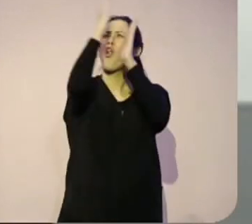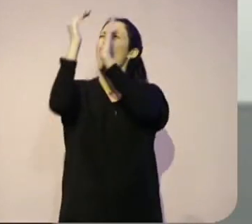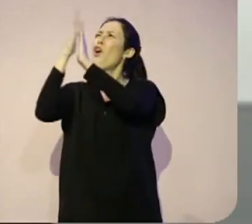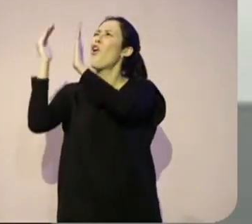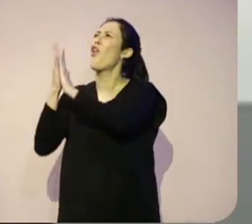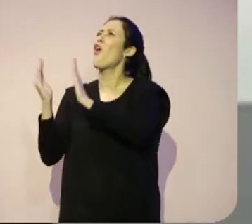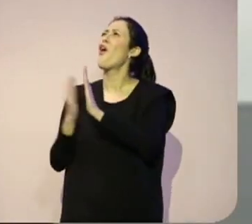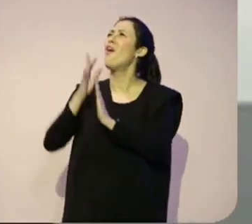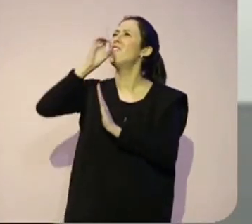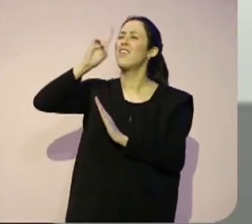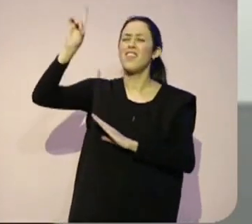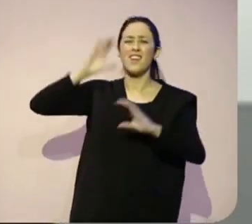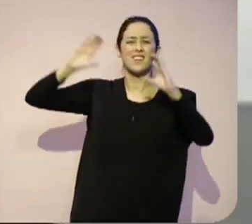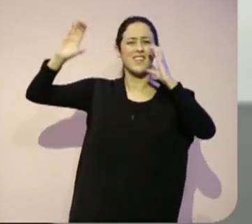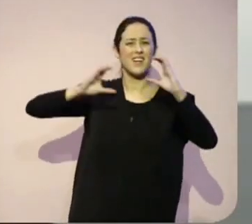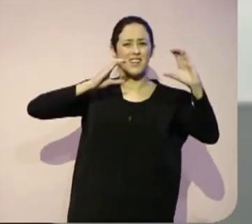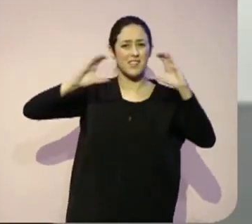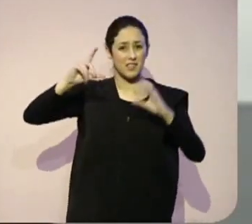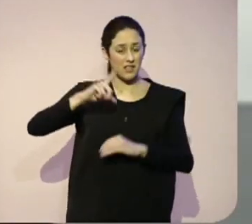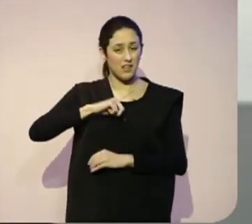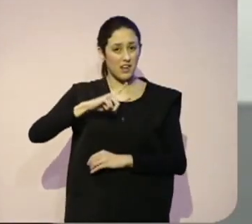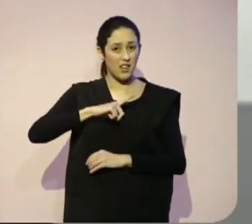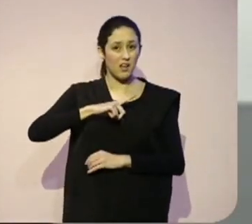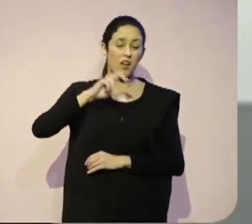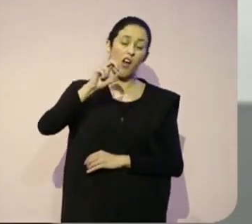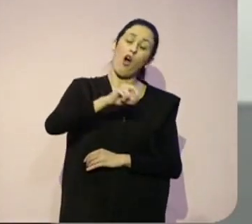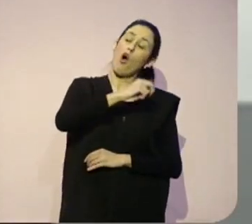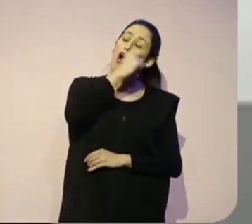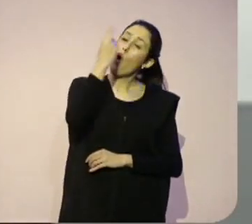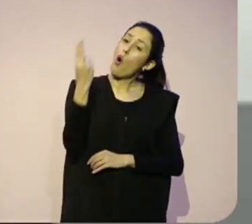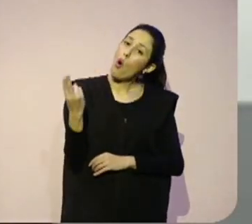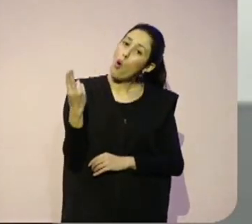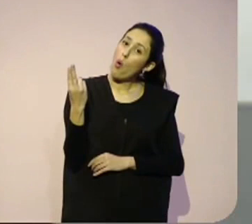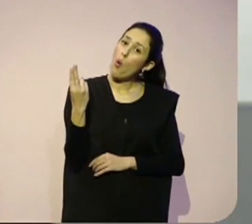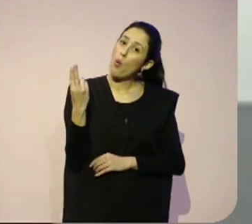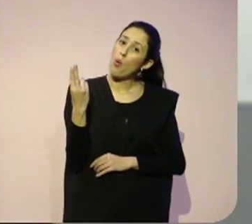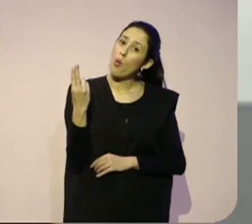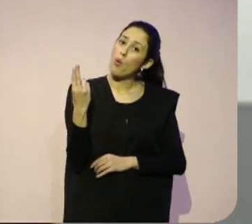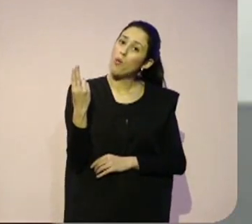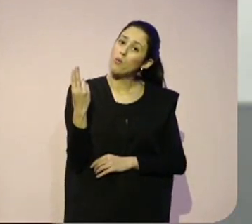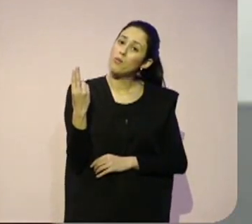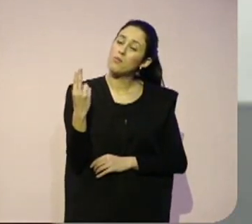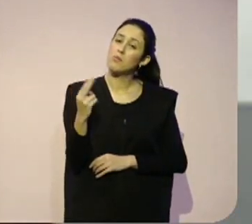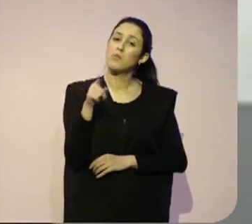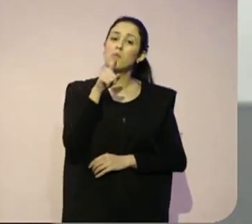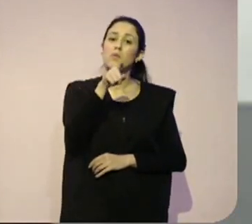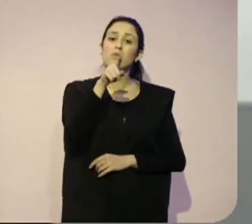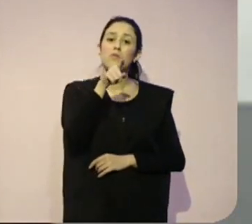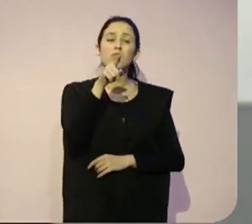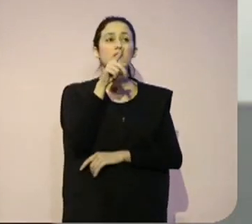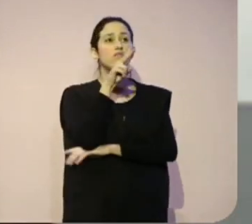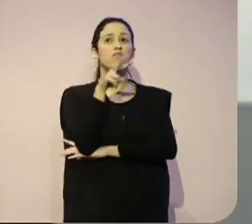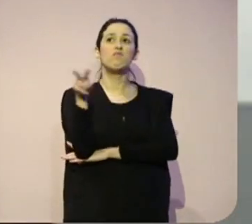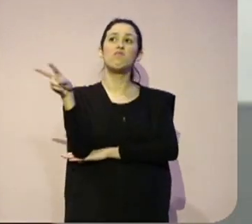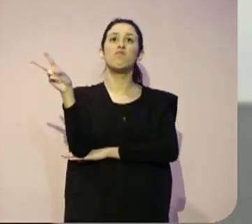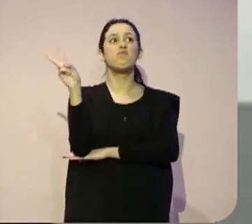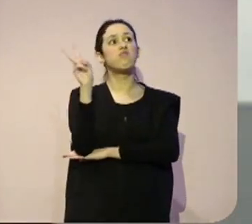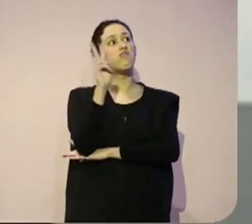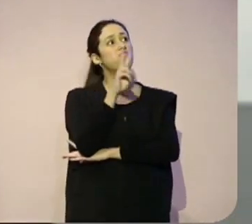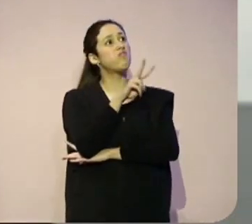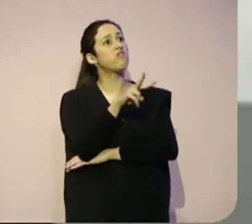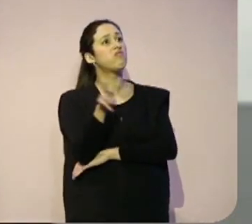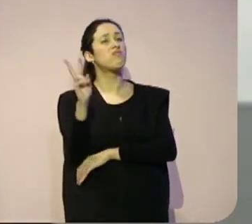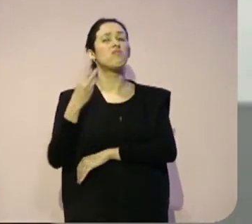Deus como nunca antes? Ou tem sido aquela pessoa que tem olhado para o teto, tem olhado para a vida, para